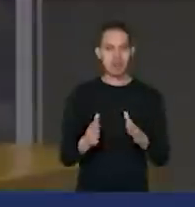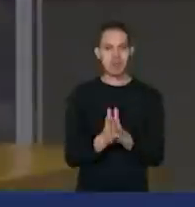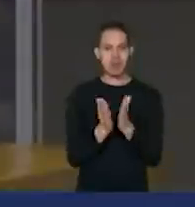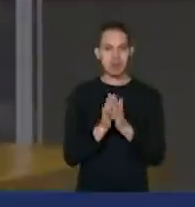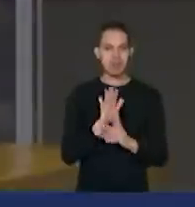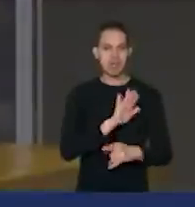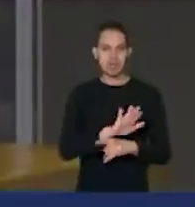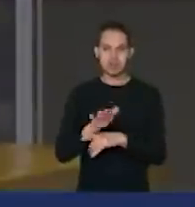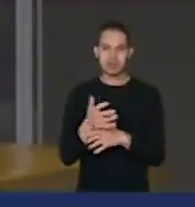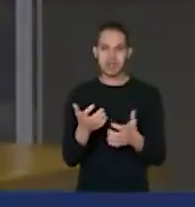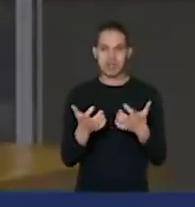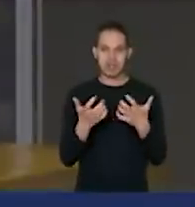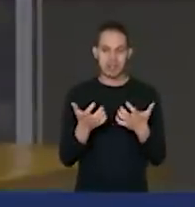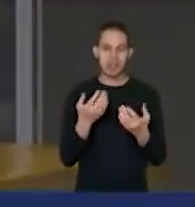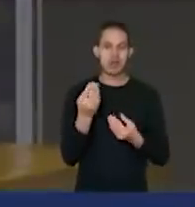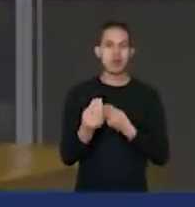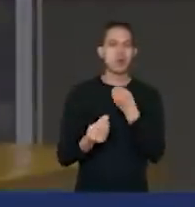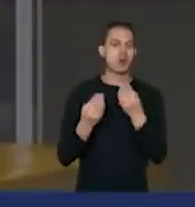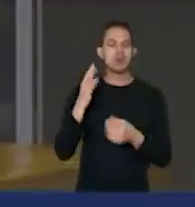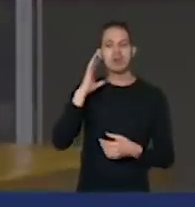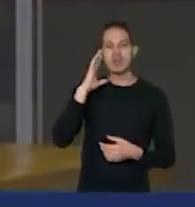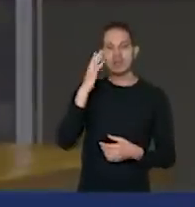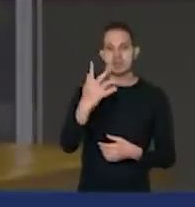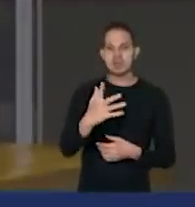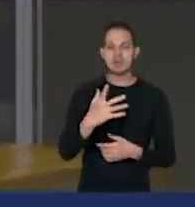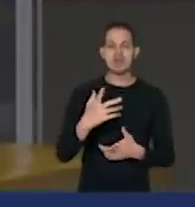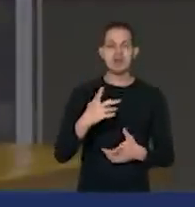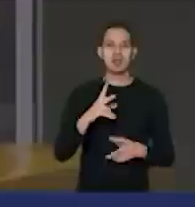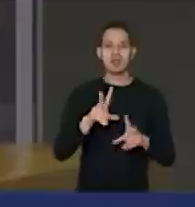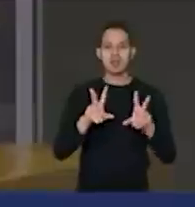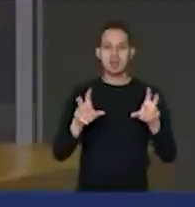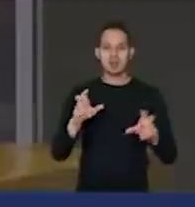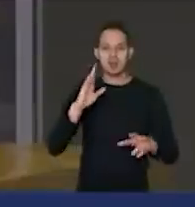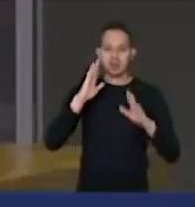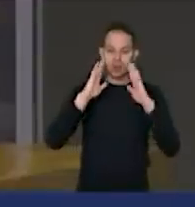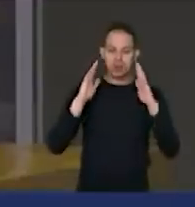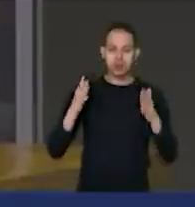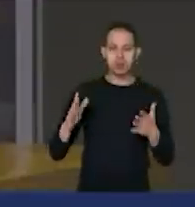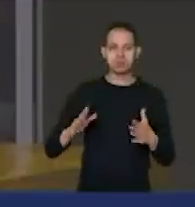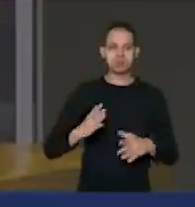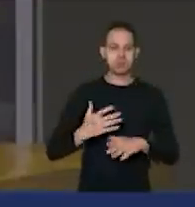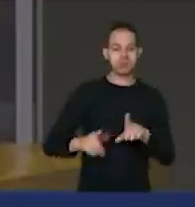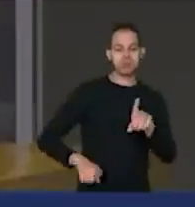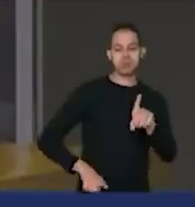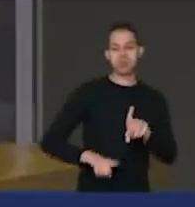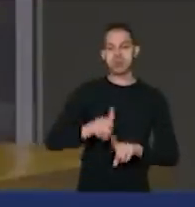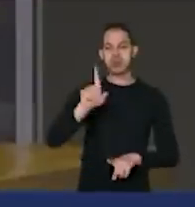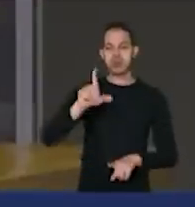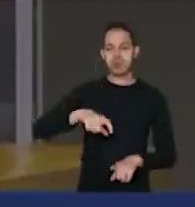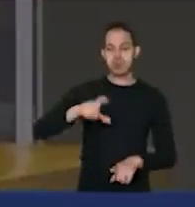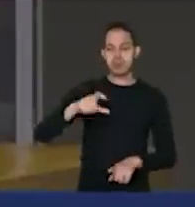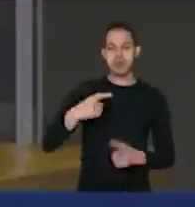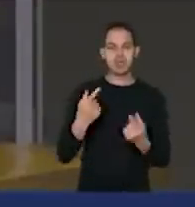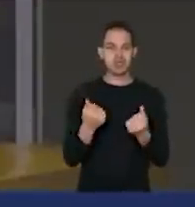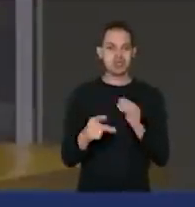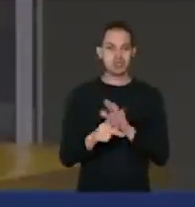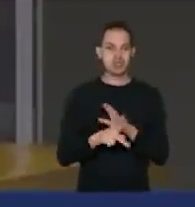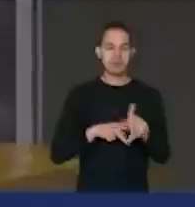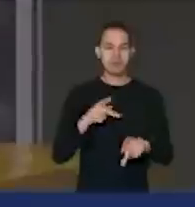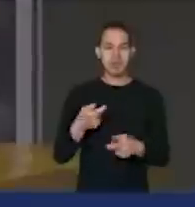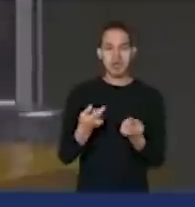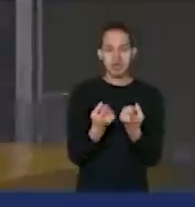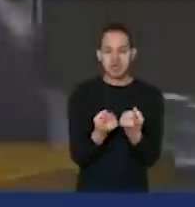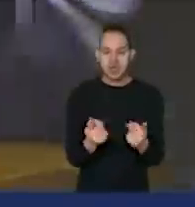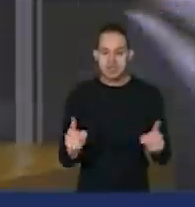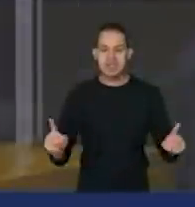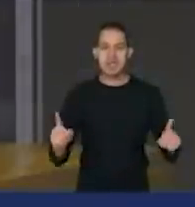estaria cortando na própria carne, não estaria batendo recorde de gasto no cartão corporativo, passando dinheiro público para comprar churrascaria, para comprar